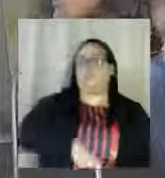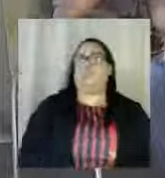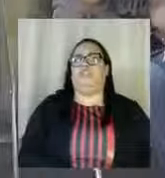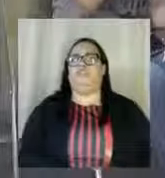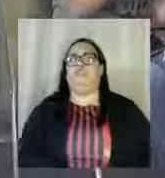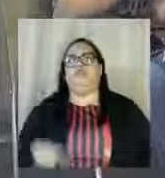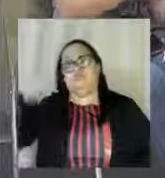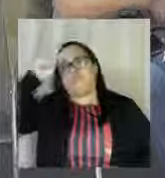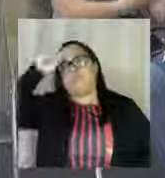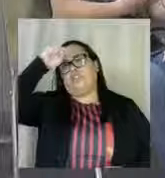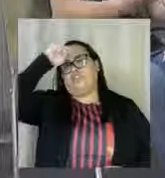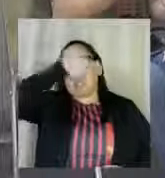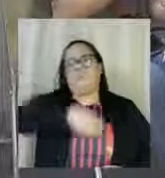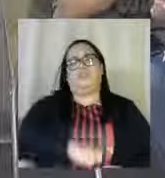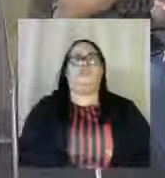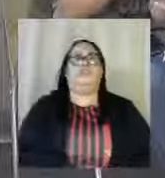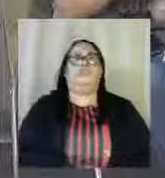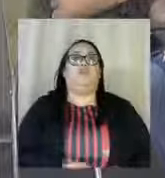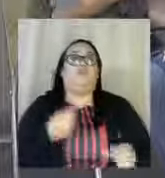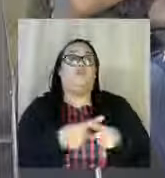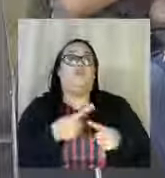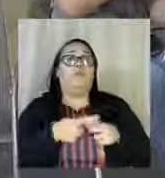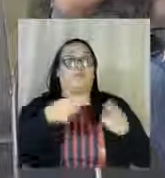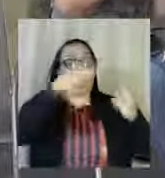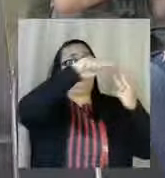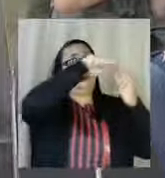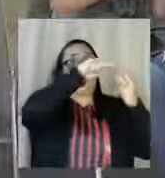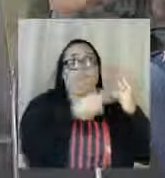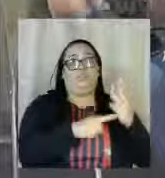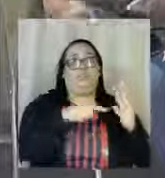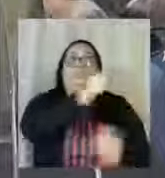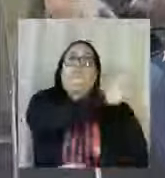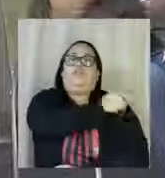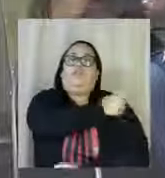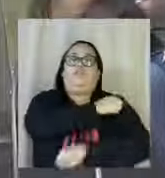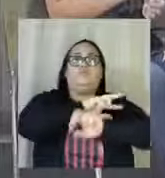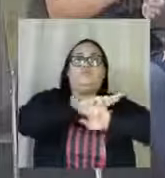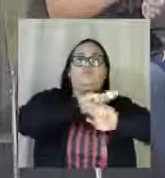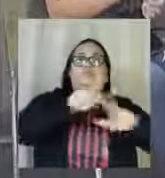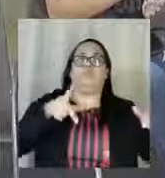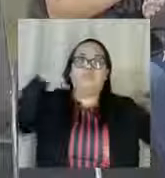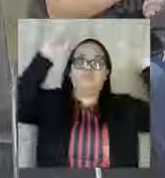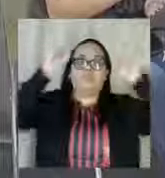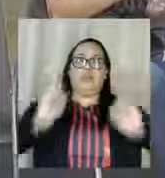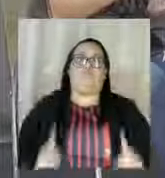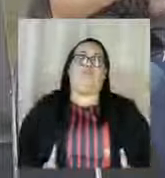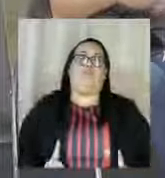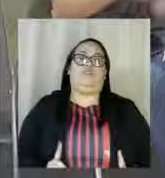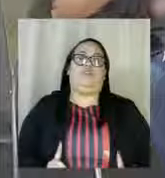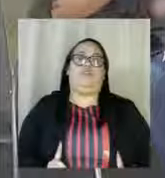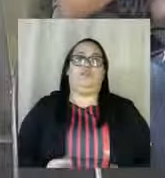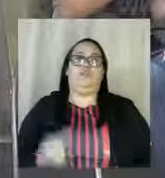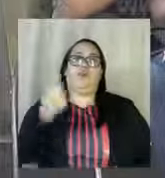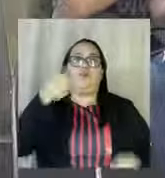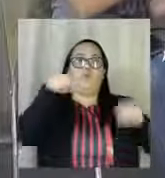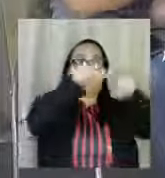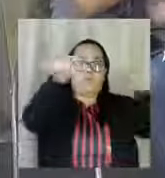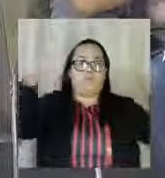É difícil porque 3 alunos, diferentes deficiência. Uma sala com